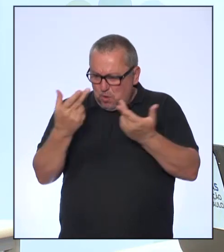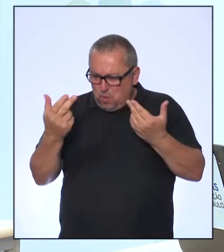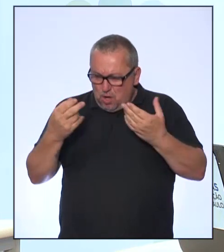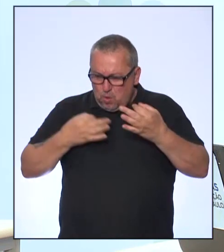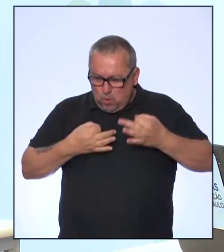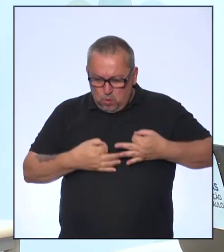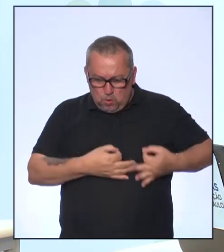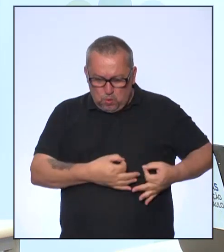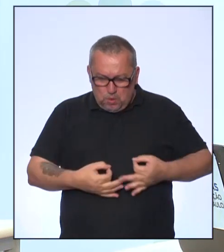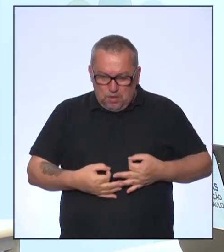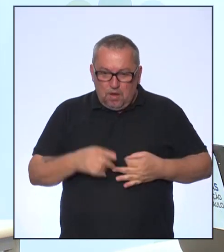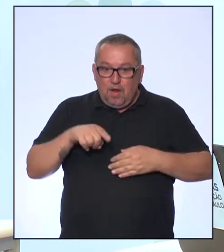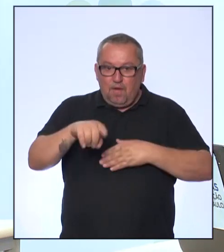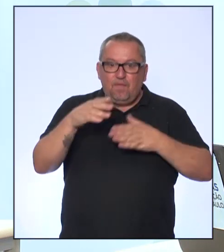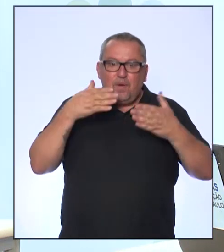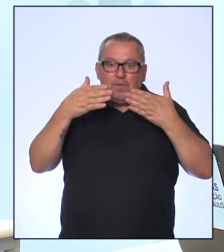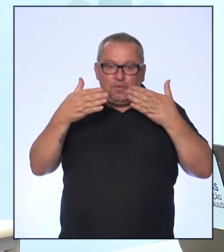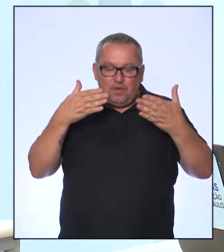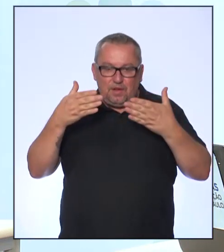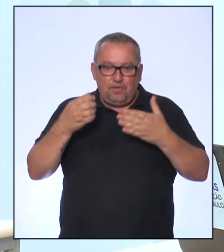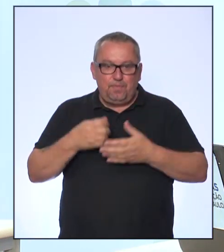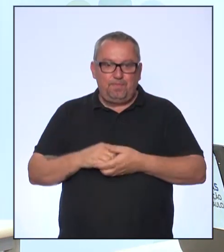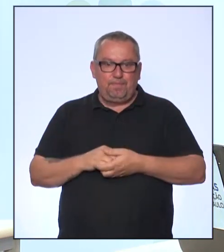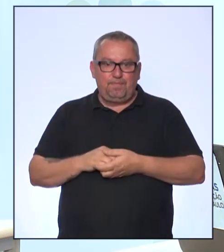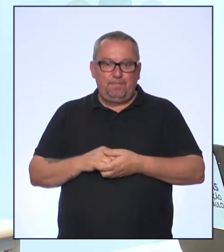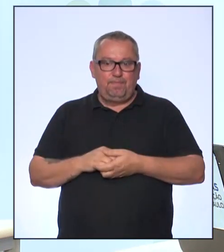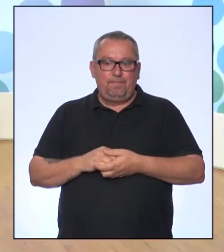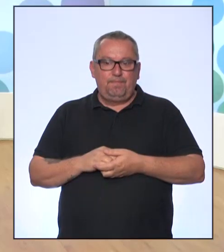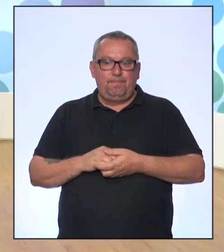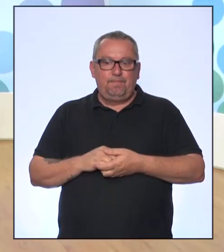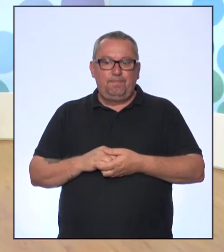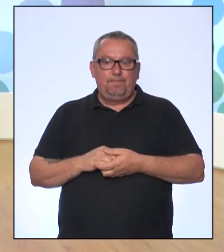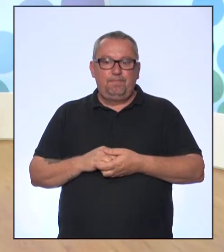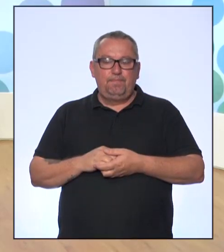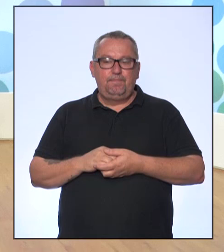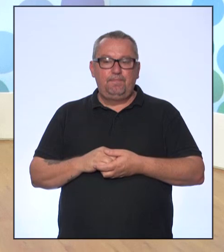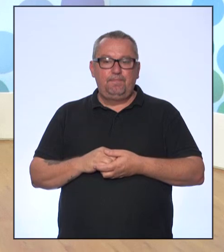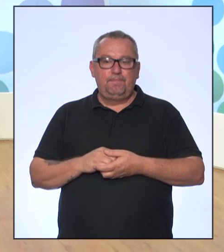Vamos lá para o chat? 2 minutinhos.